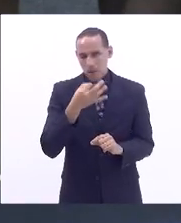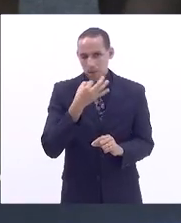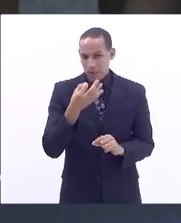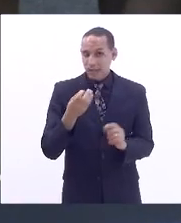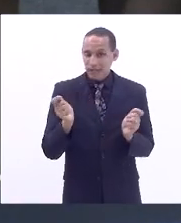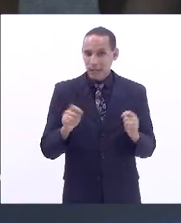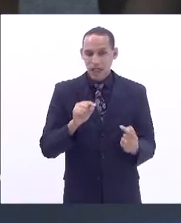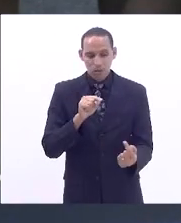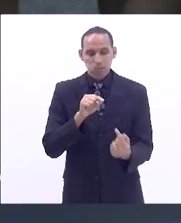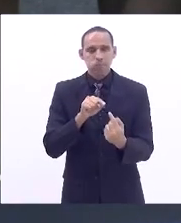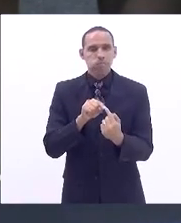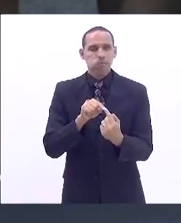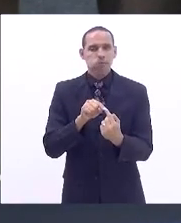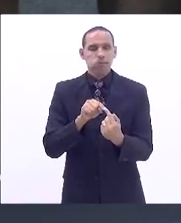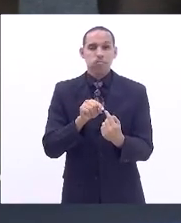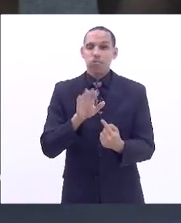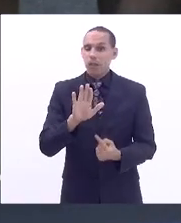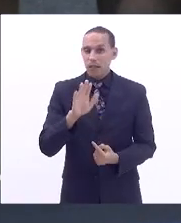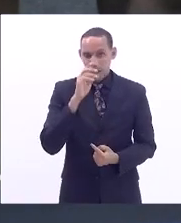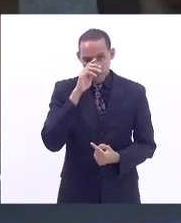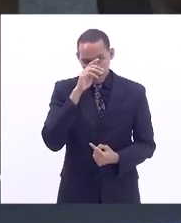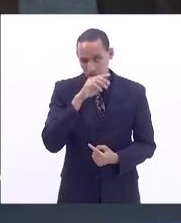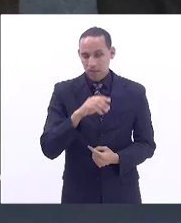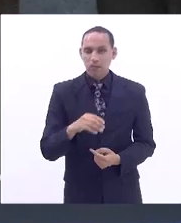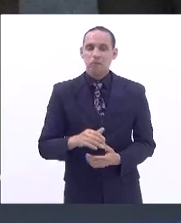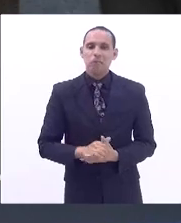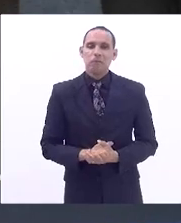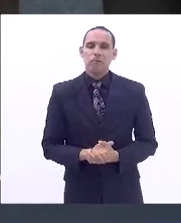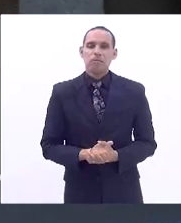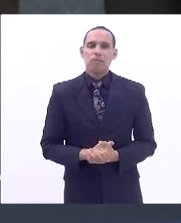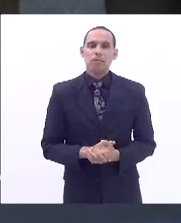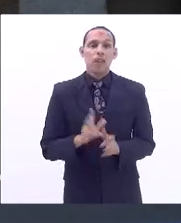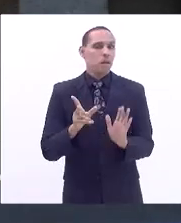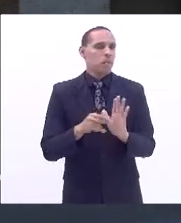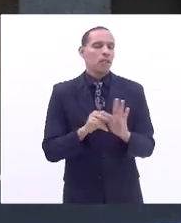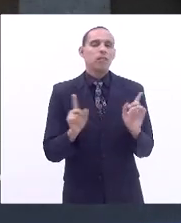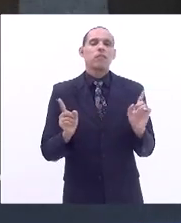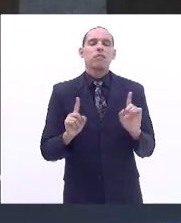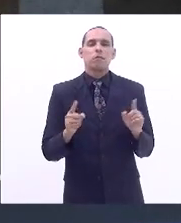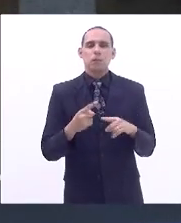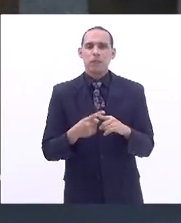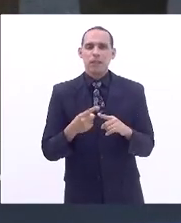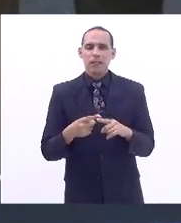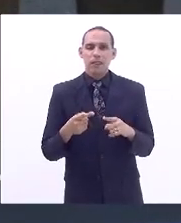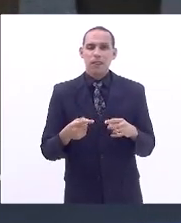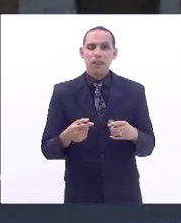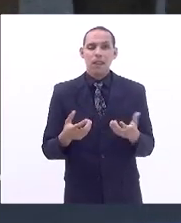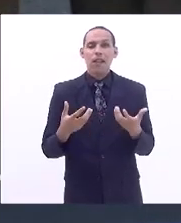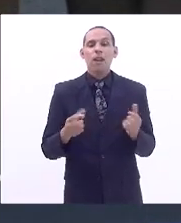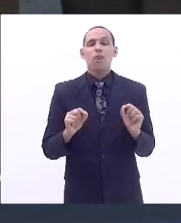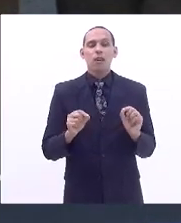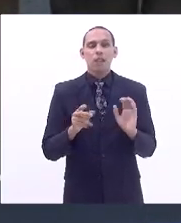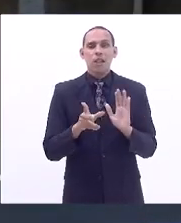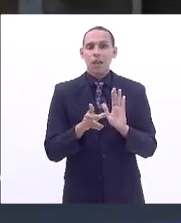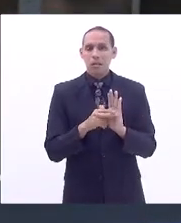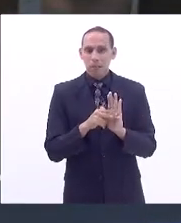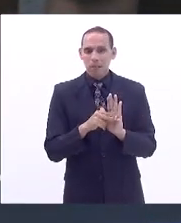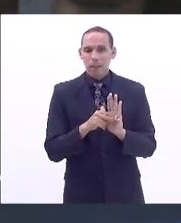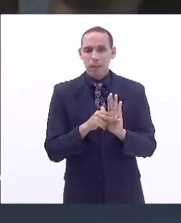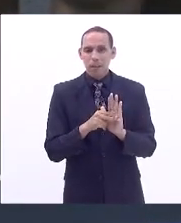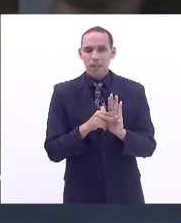parecer favorável mas em tem não vou dar com emendas o que que é no que as minhas emendas sejam